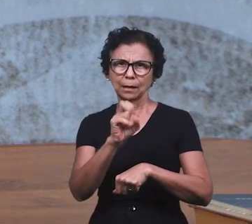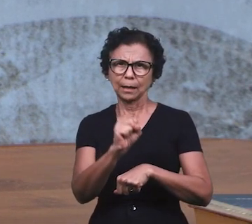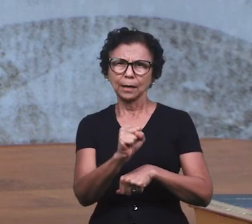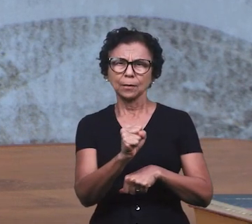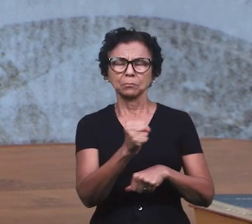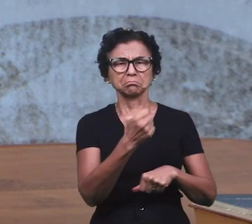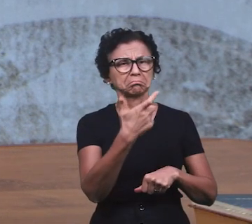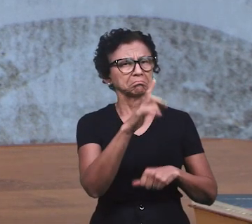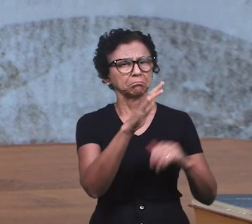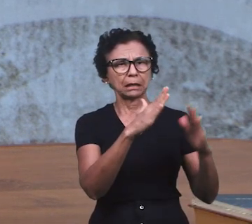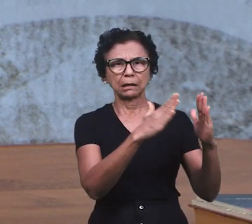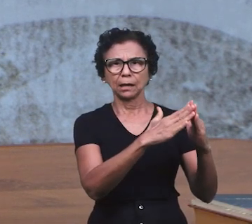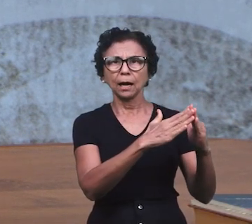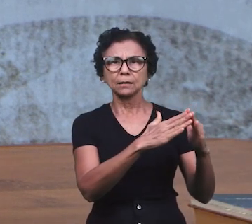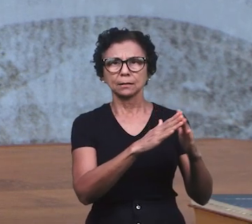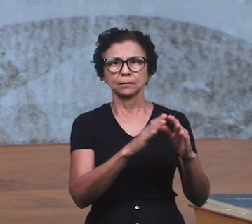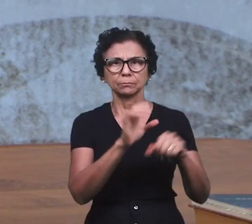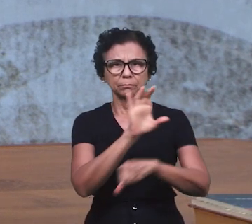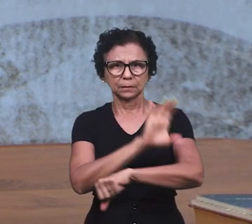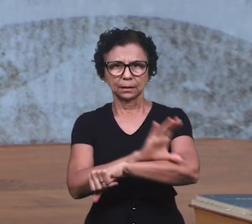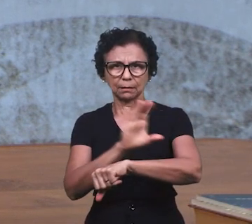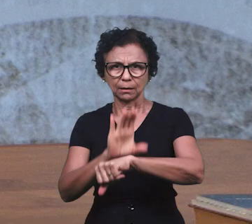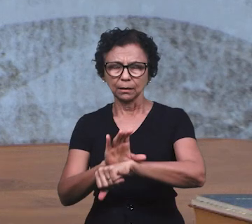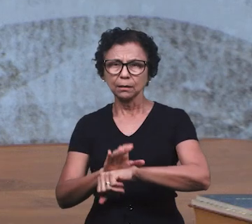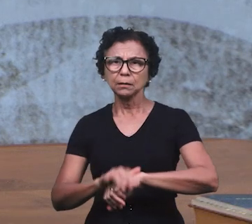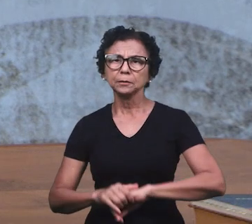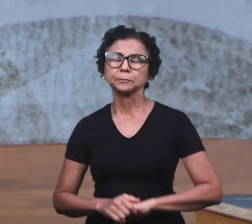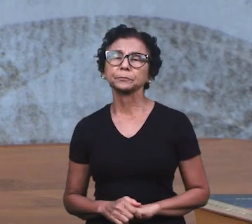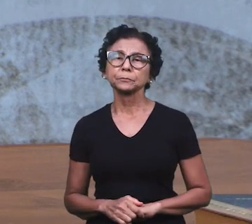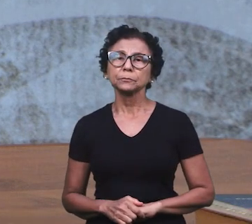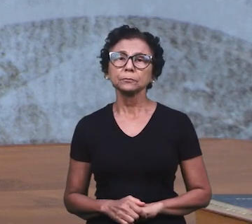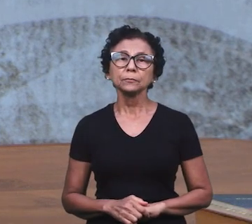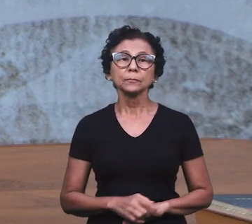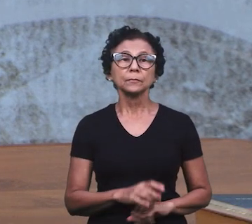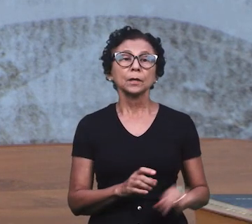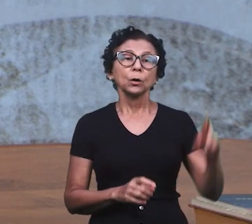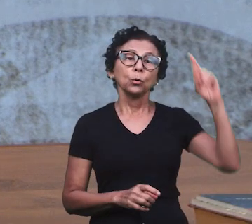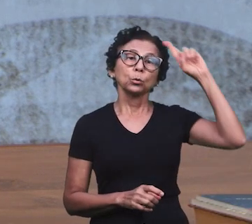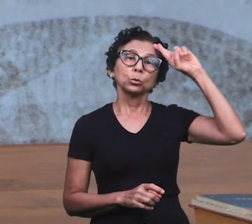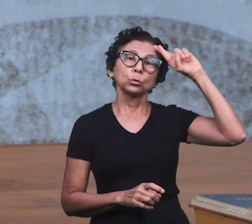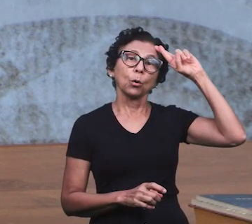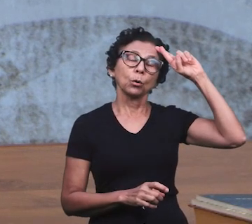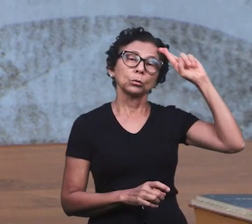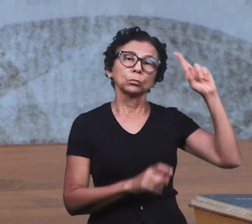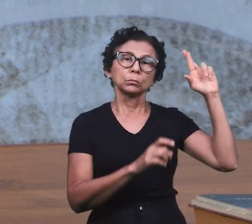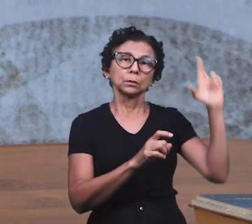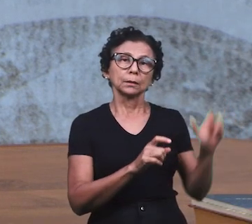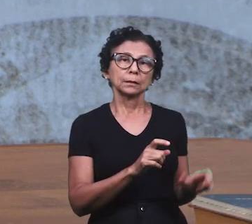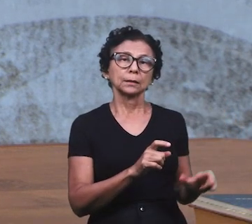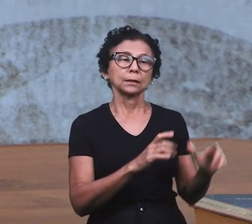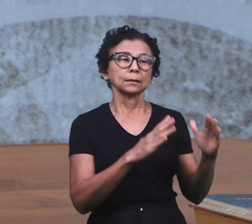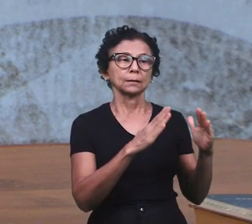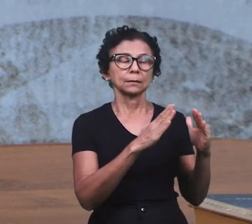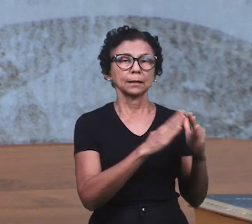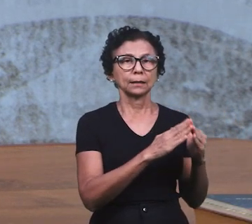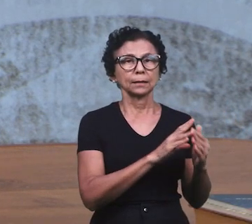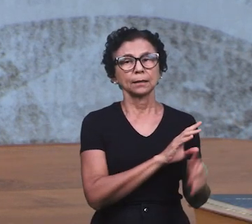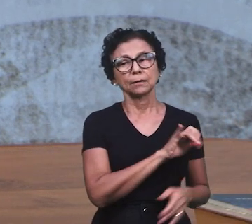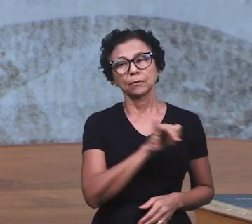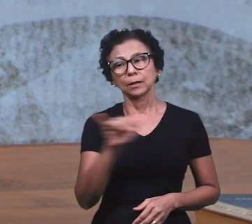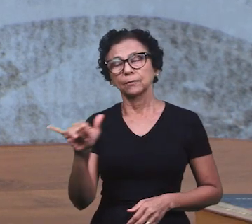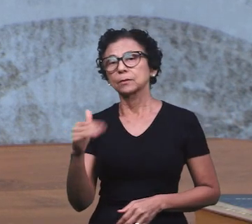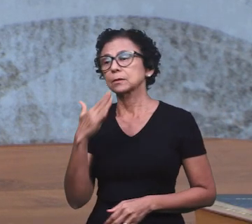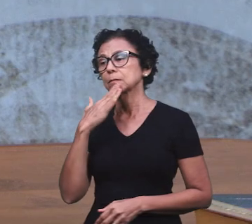vossa possessão, então virá aquele de quem for a casa e o fará saber ao sacerdote,